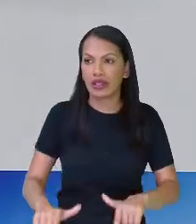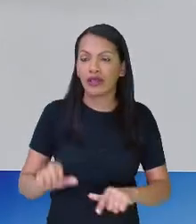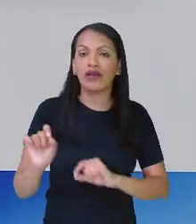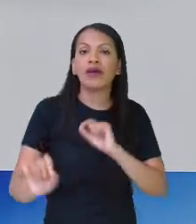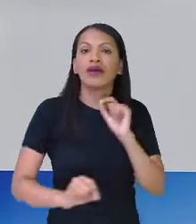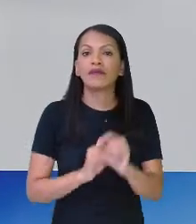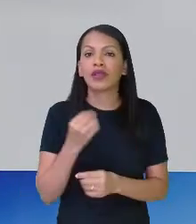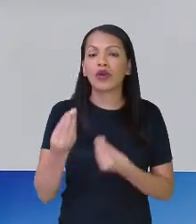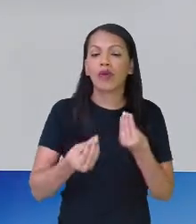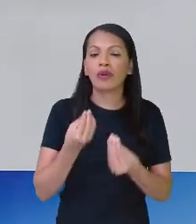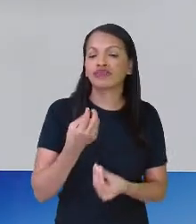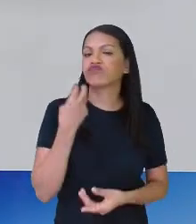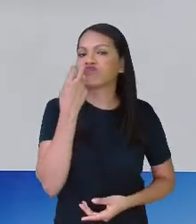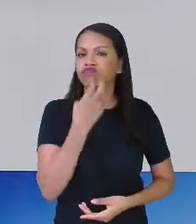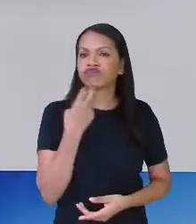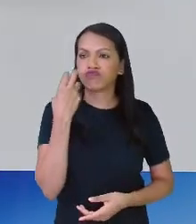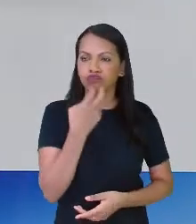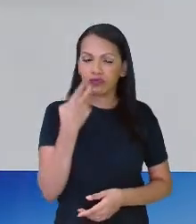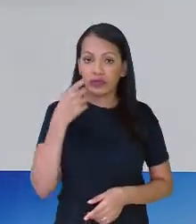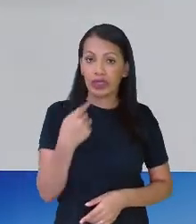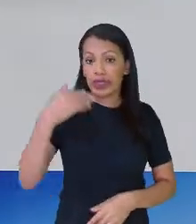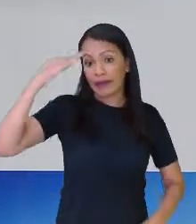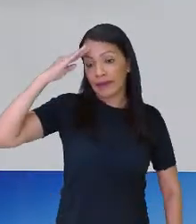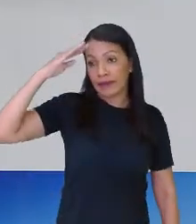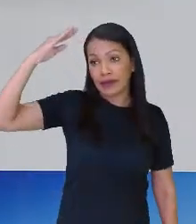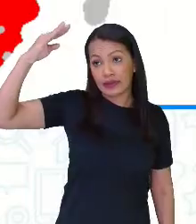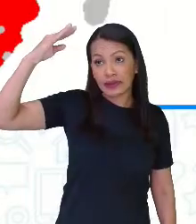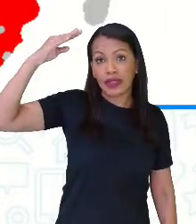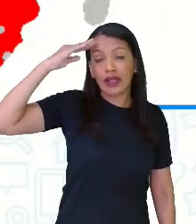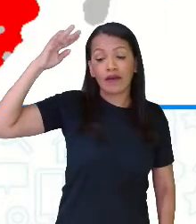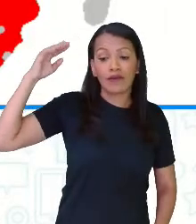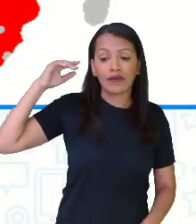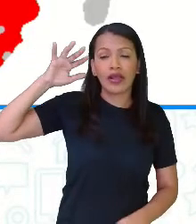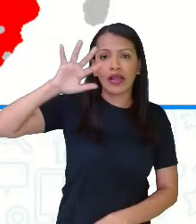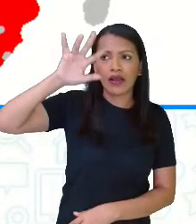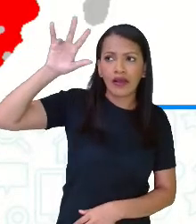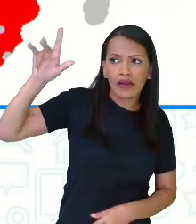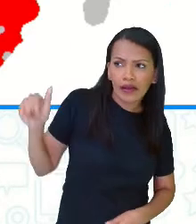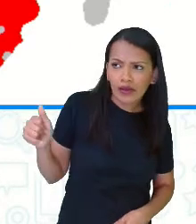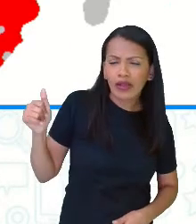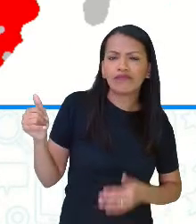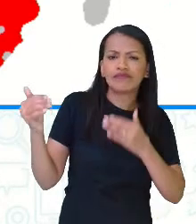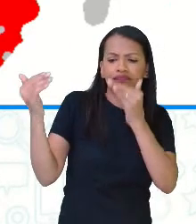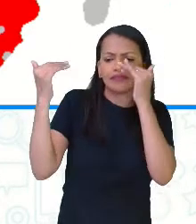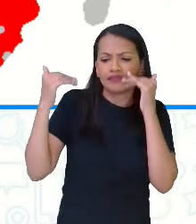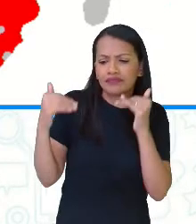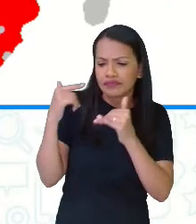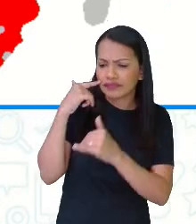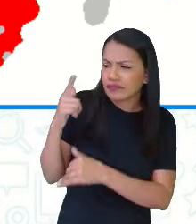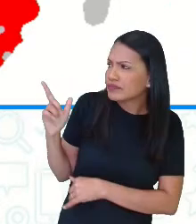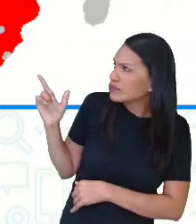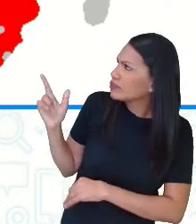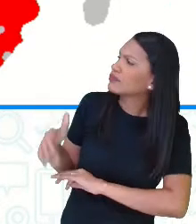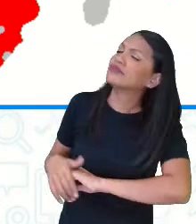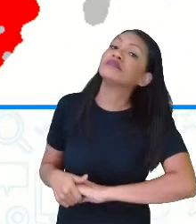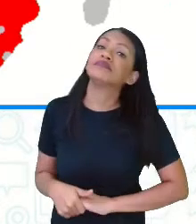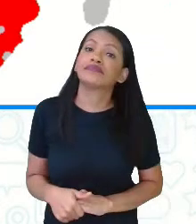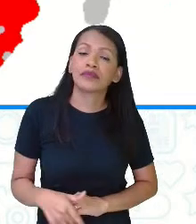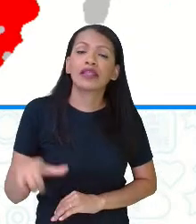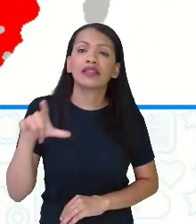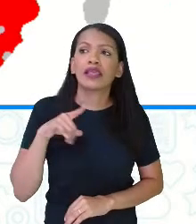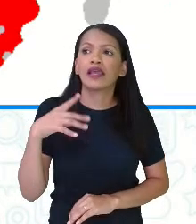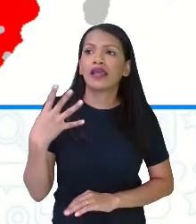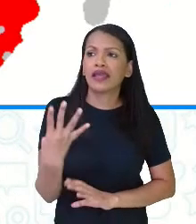forma que fala, localizado principalmente na África subsaariana e engloba cerca de